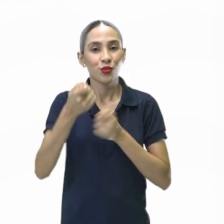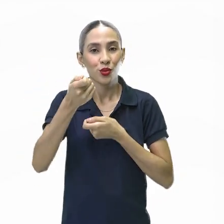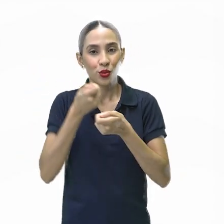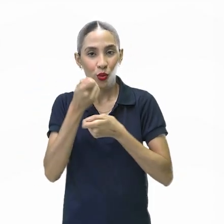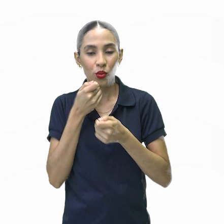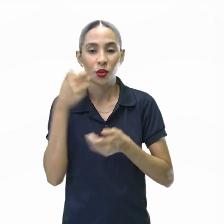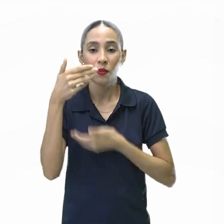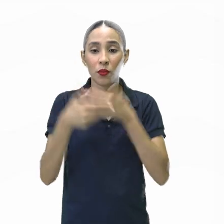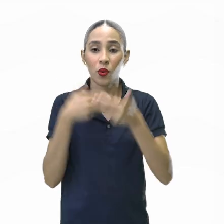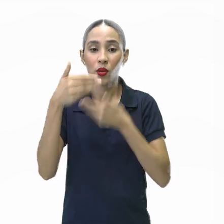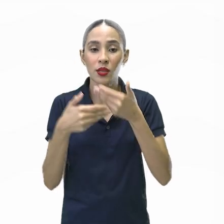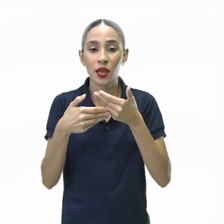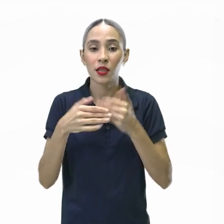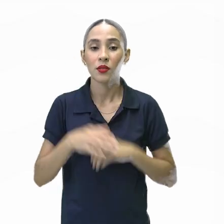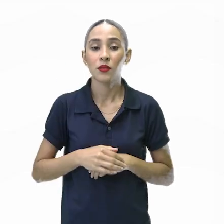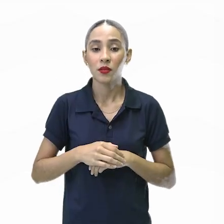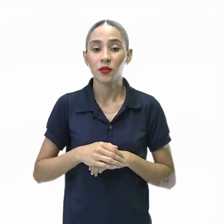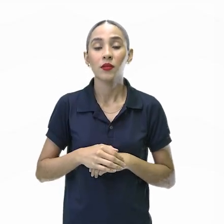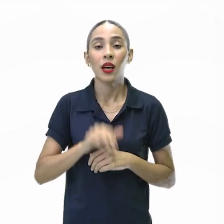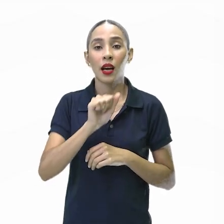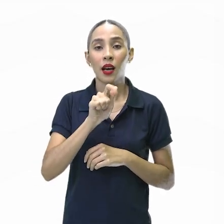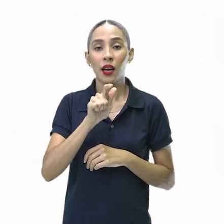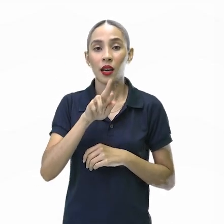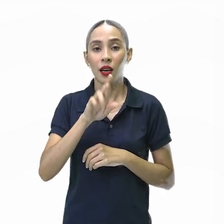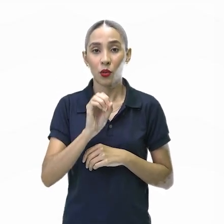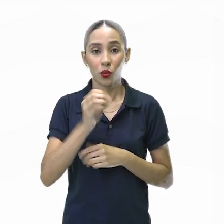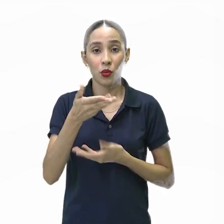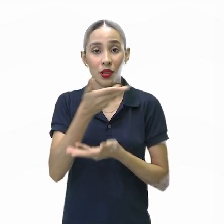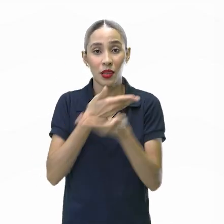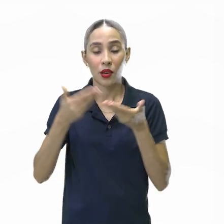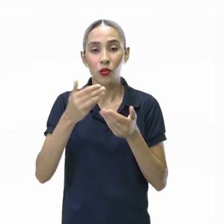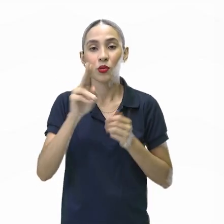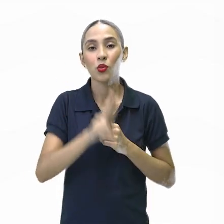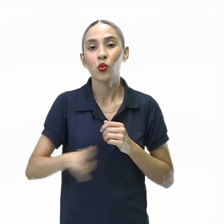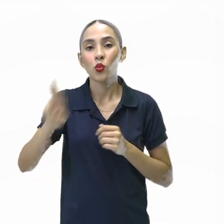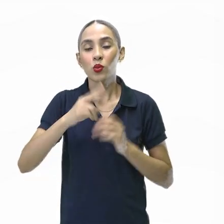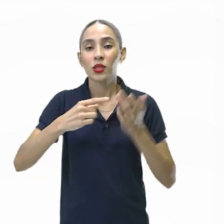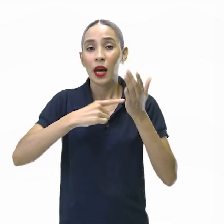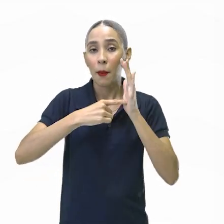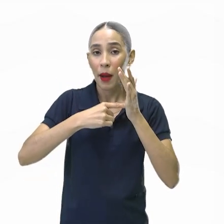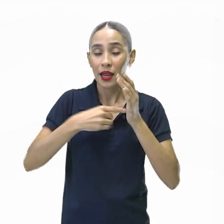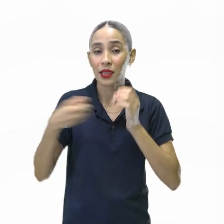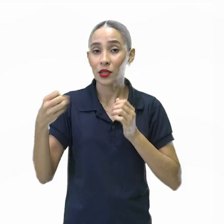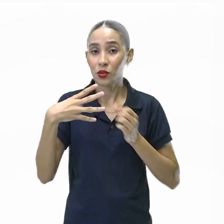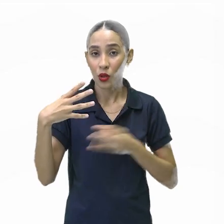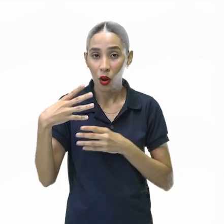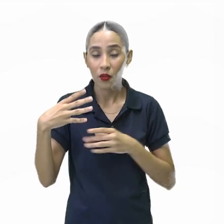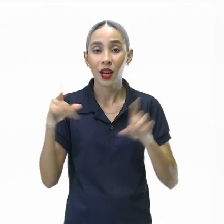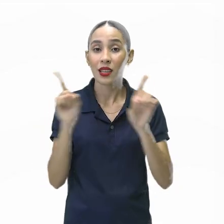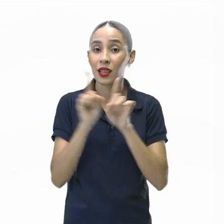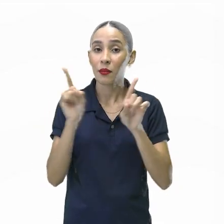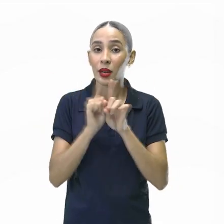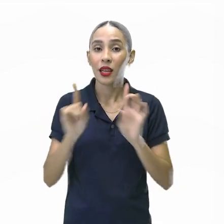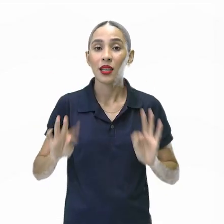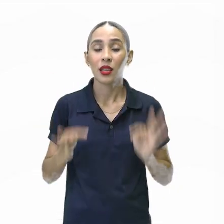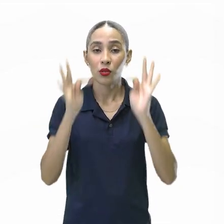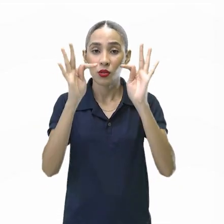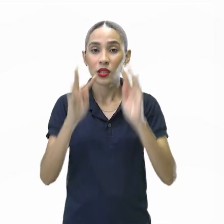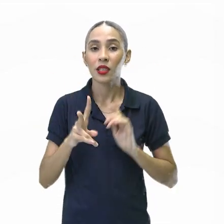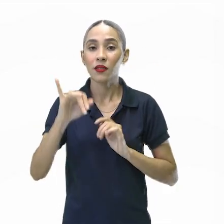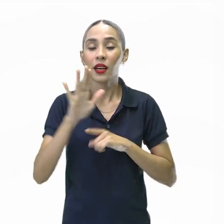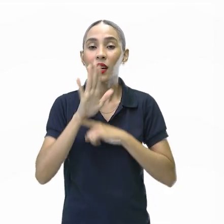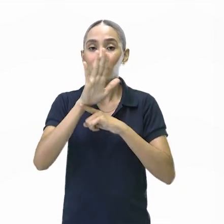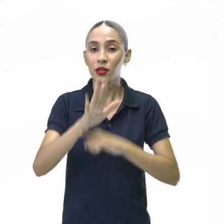dos processos do agronegócio, que utiliza máquinas modernas e tecnologias que ajudam